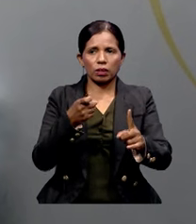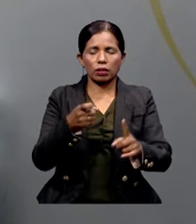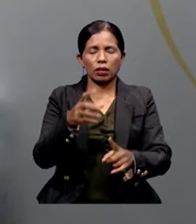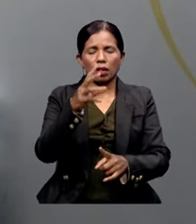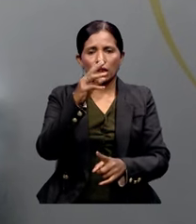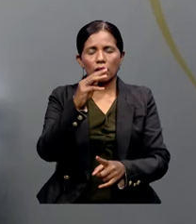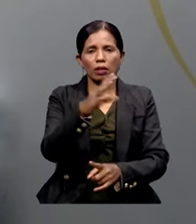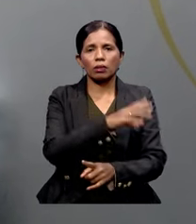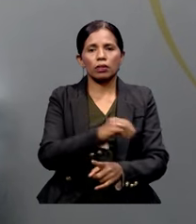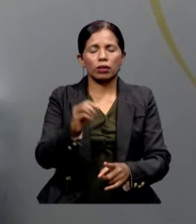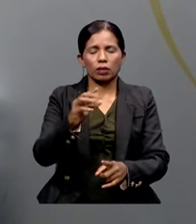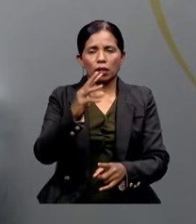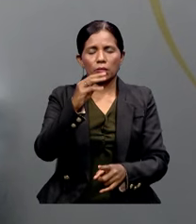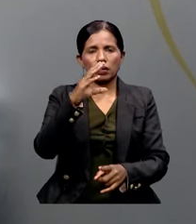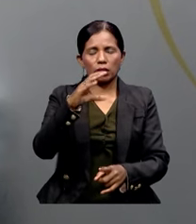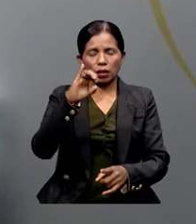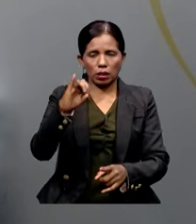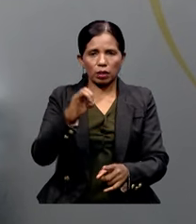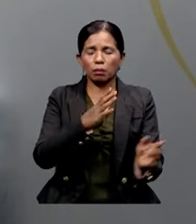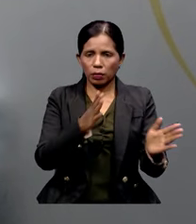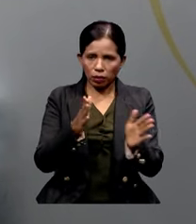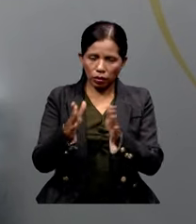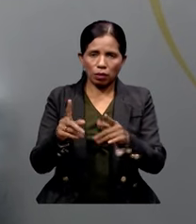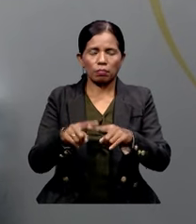kata prosesona maybe